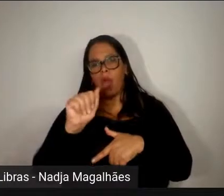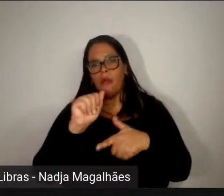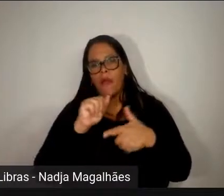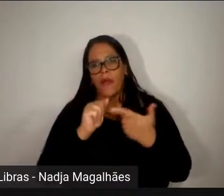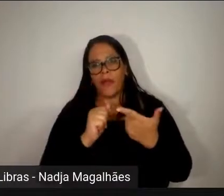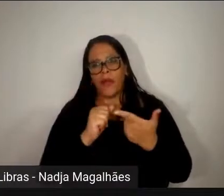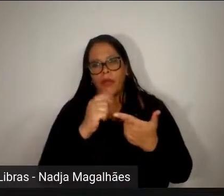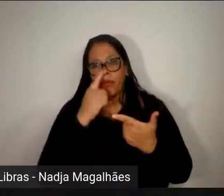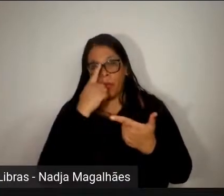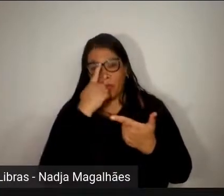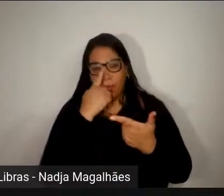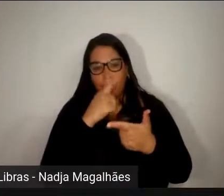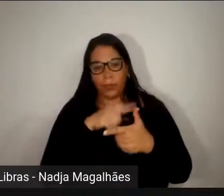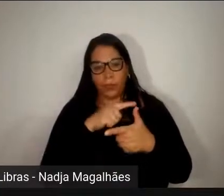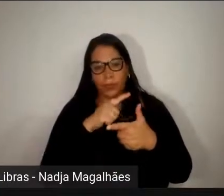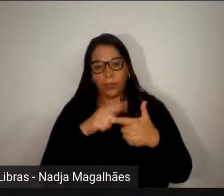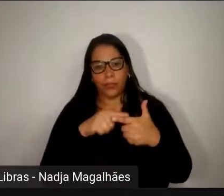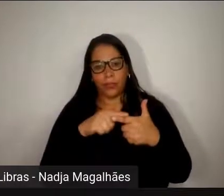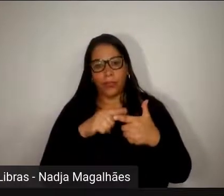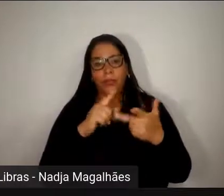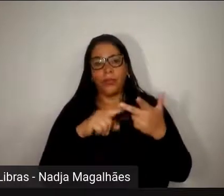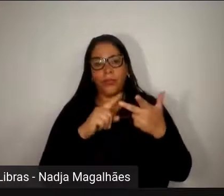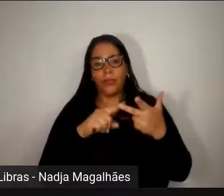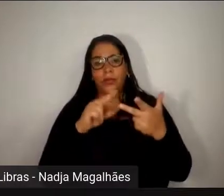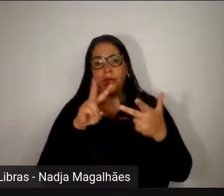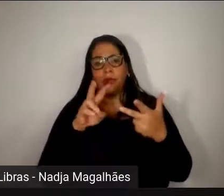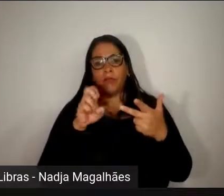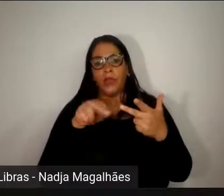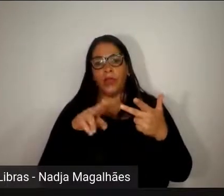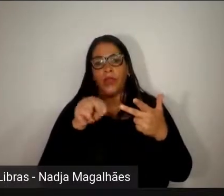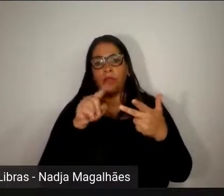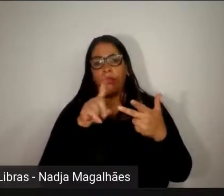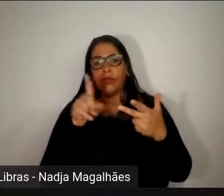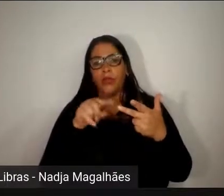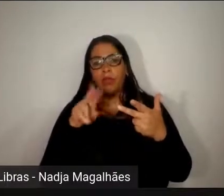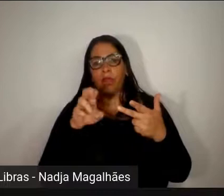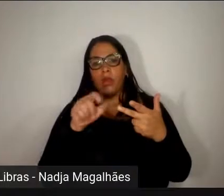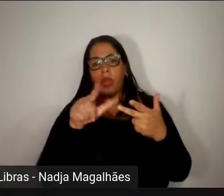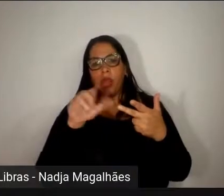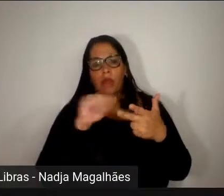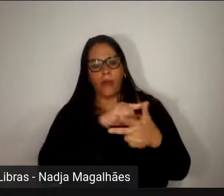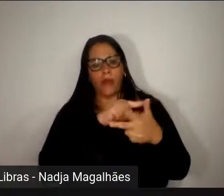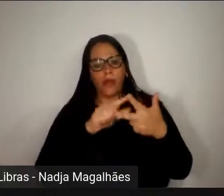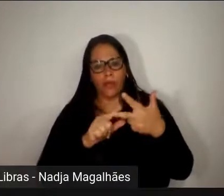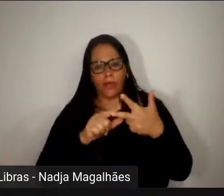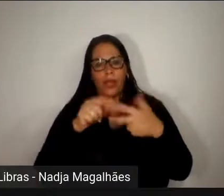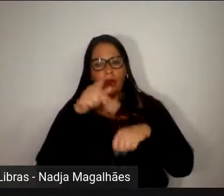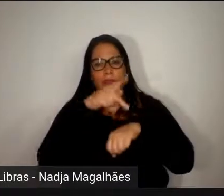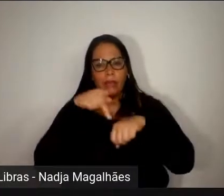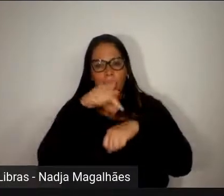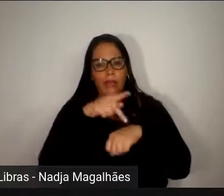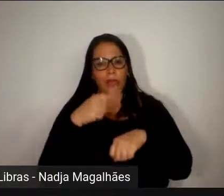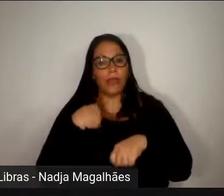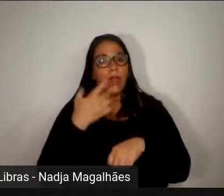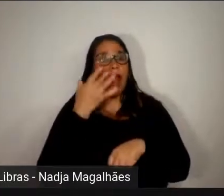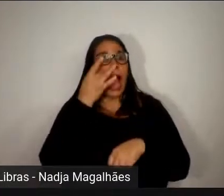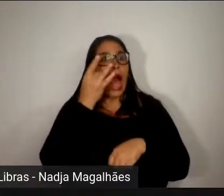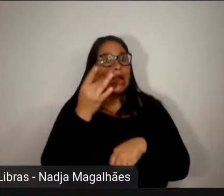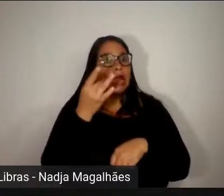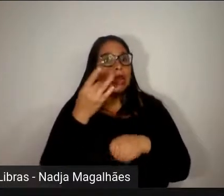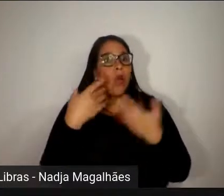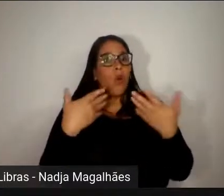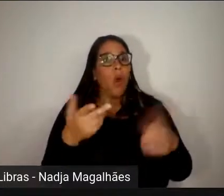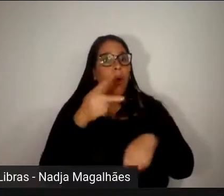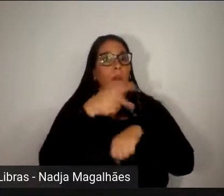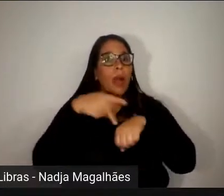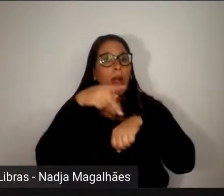Você falou da Venezuela já, né? Venezuela, claro. Cuba, Nicarágua e Venezuela. Mas o que mais me chamou atenção mesmo foi Cuba, porque em